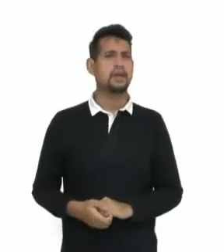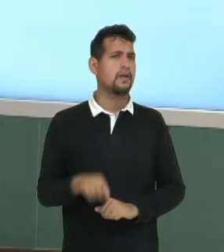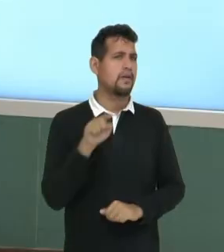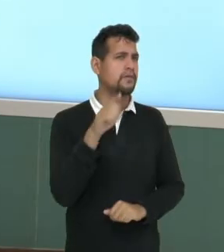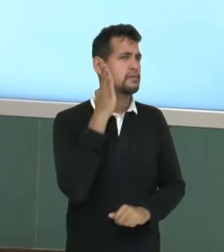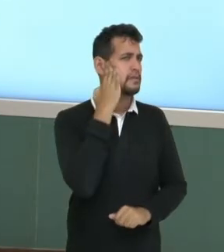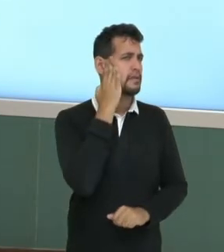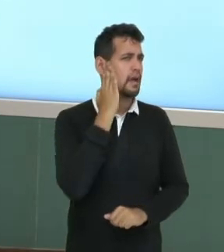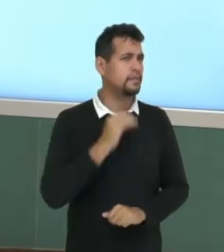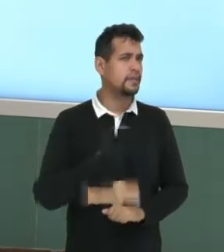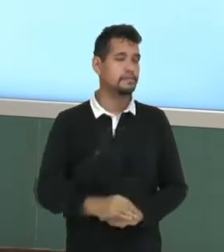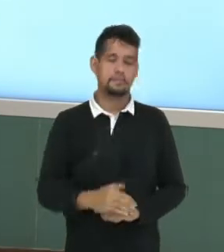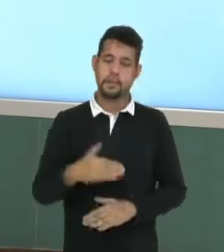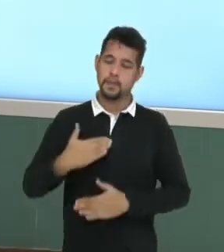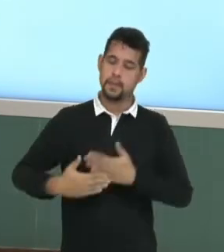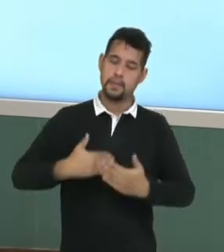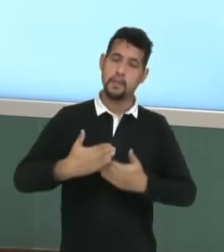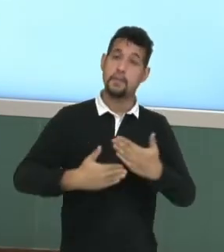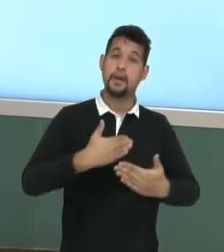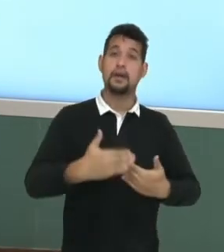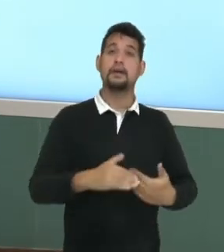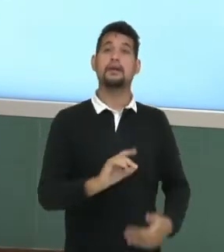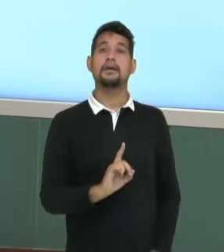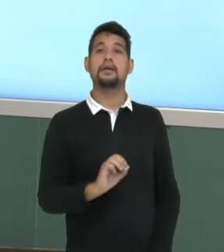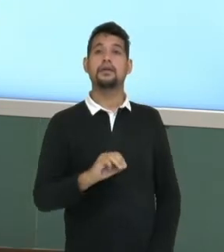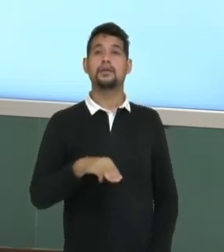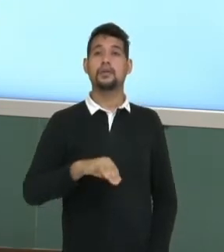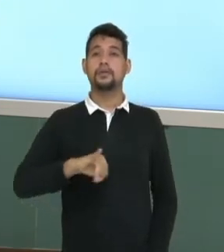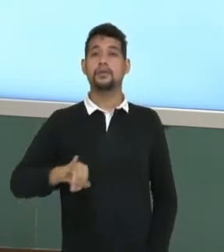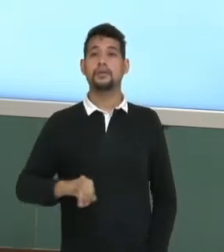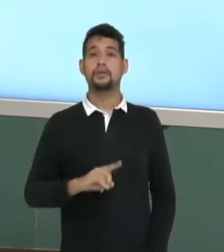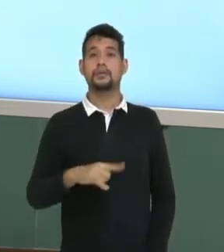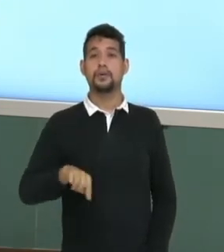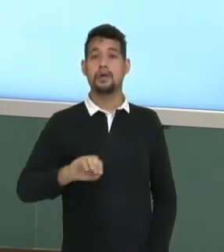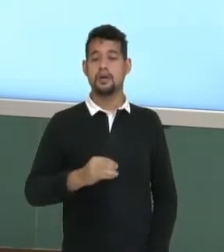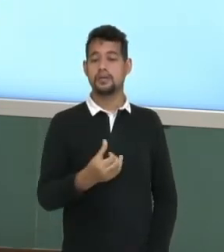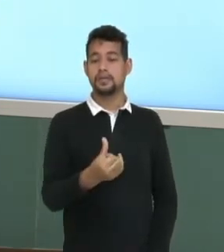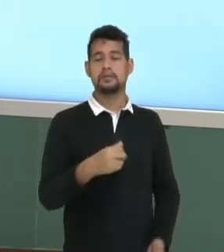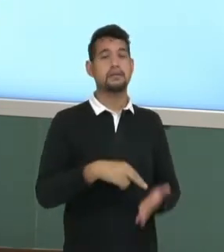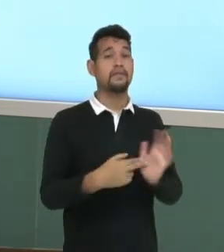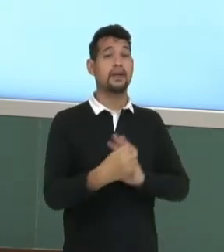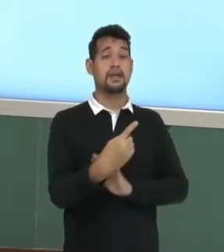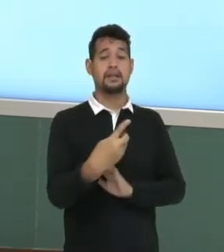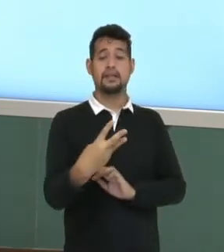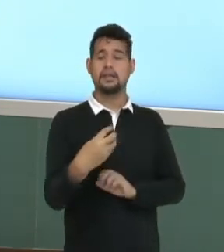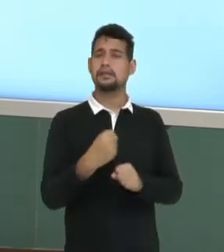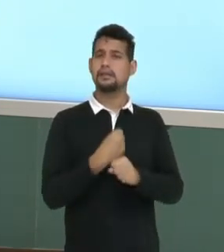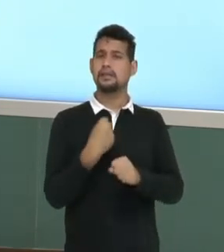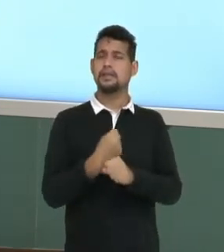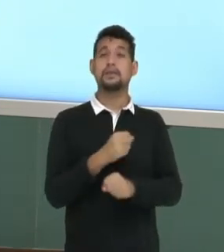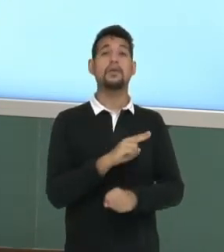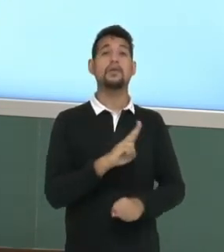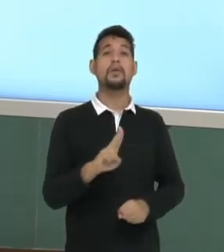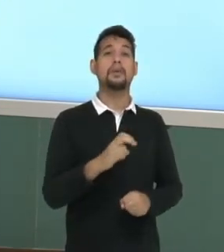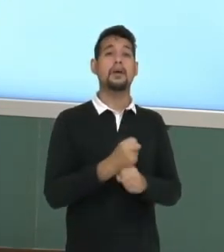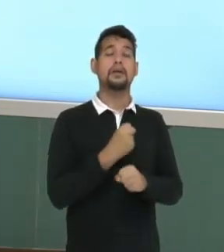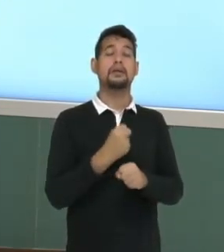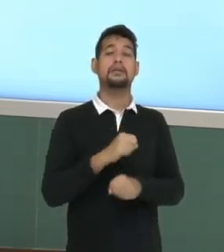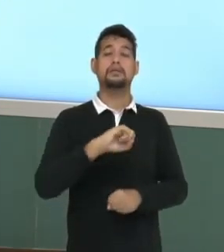esse período de permanência de Dom João VI no Brasil é um período de 13 anos, conhecido como período joanino,